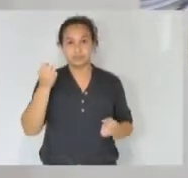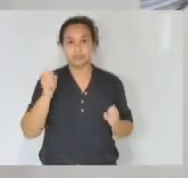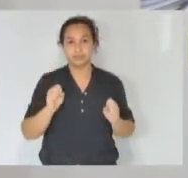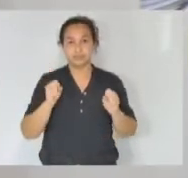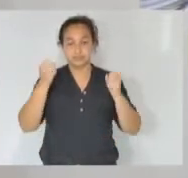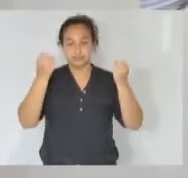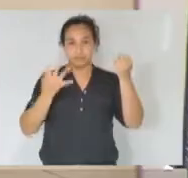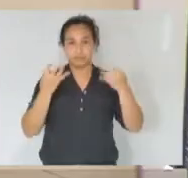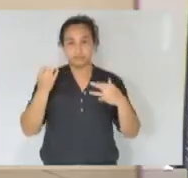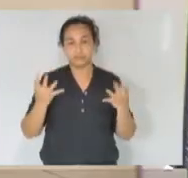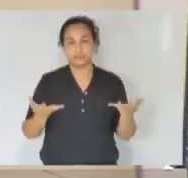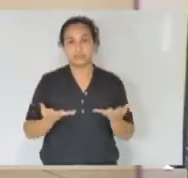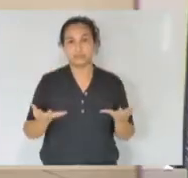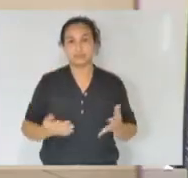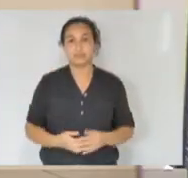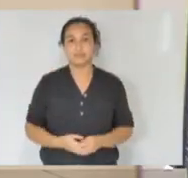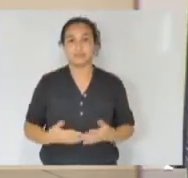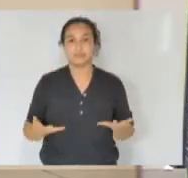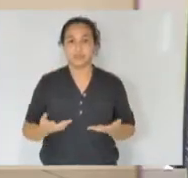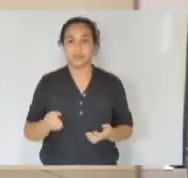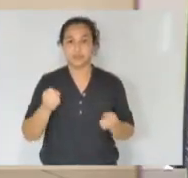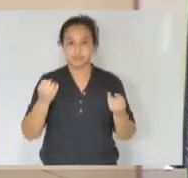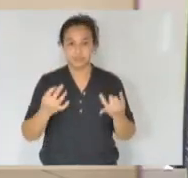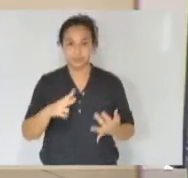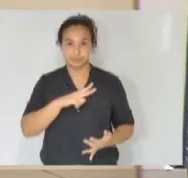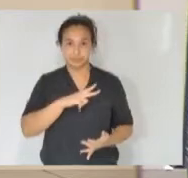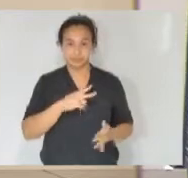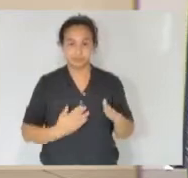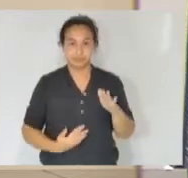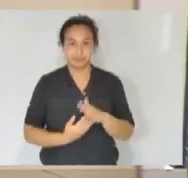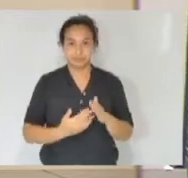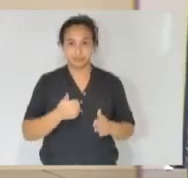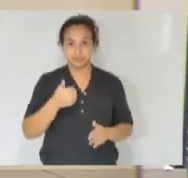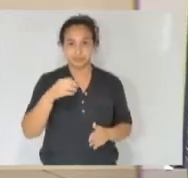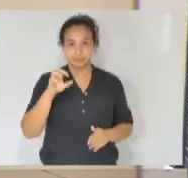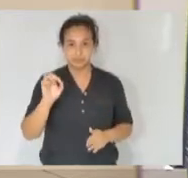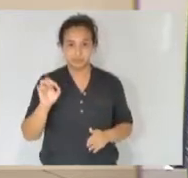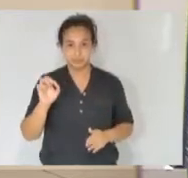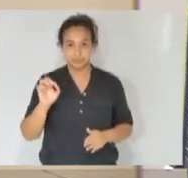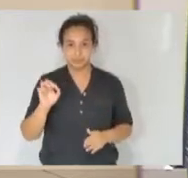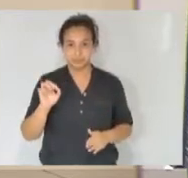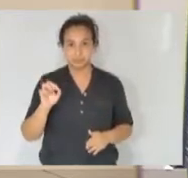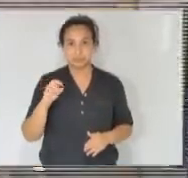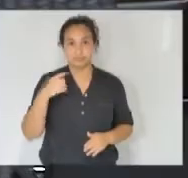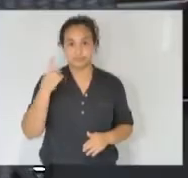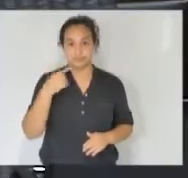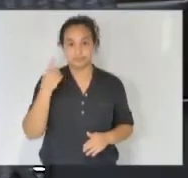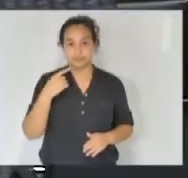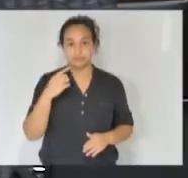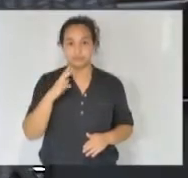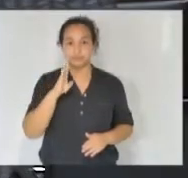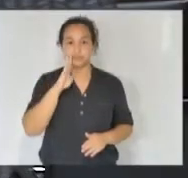hoje. Ainda explicações pessoais pelo tempo de até 10 minutos, fará uso da palavra o deputado Bruno Souza.